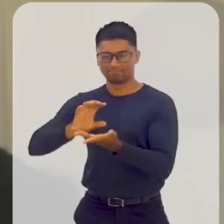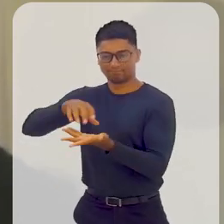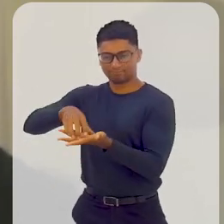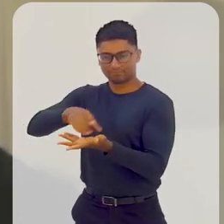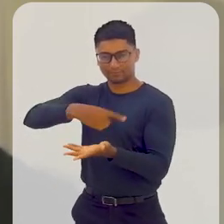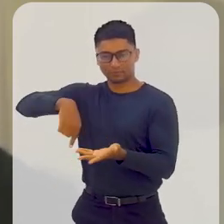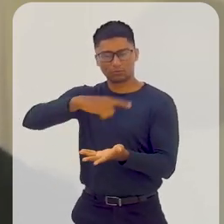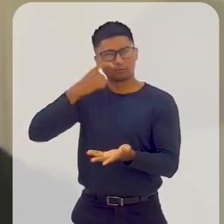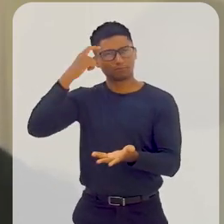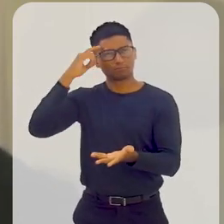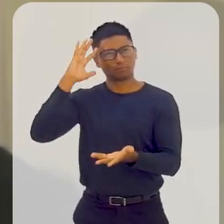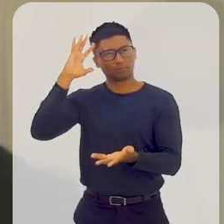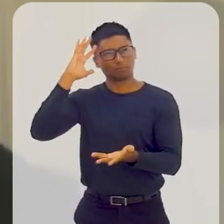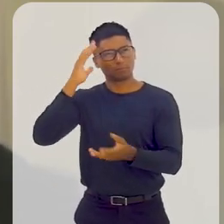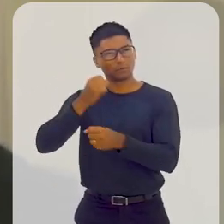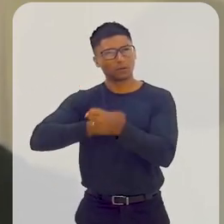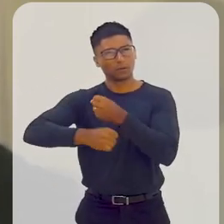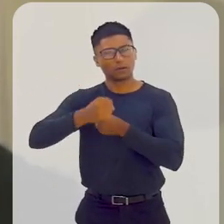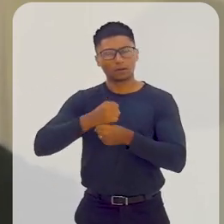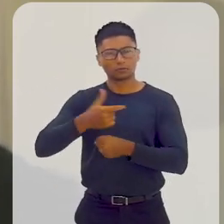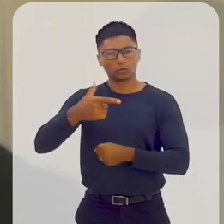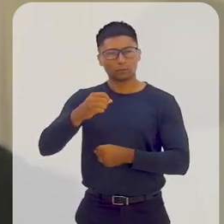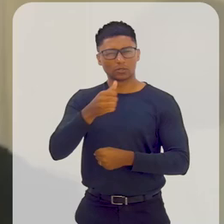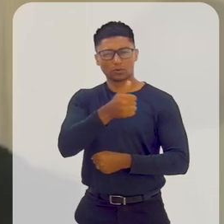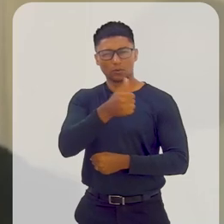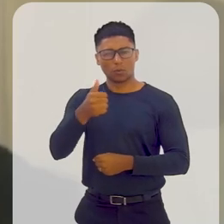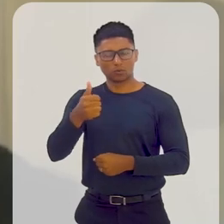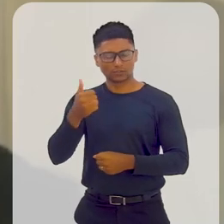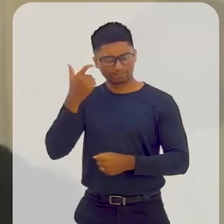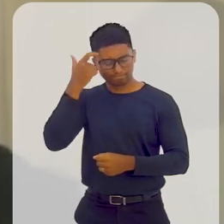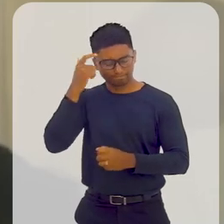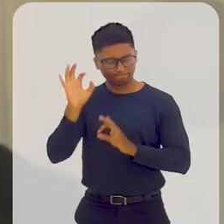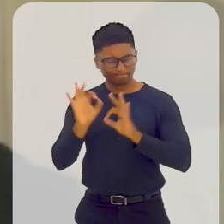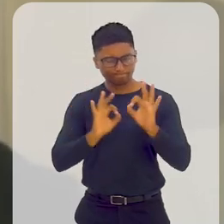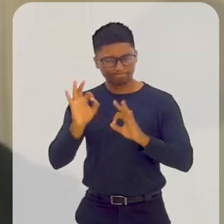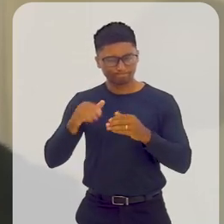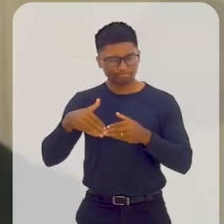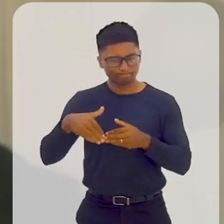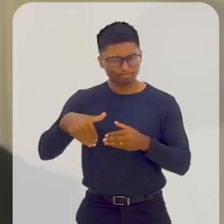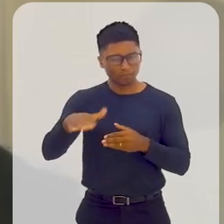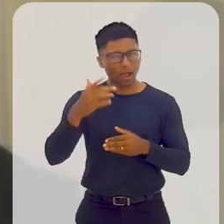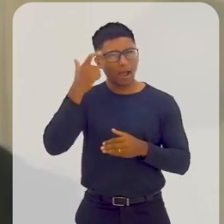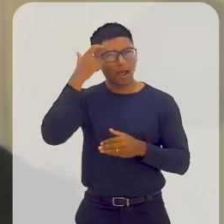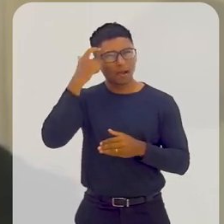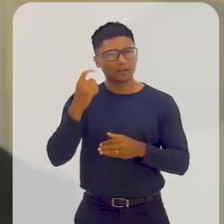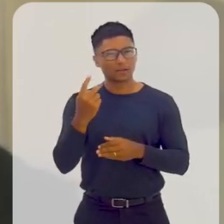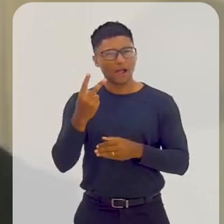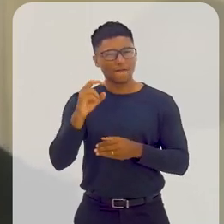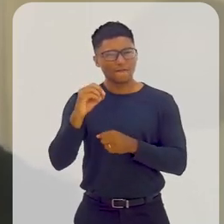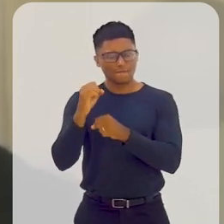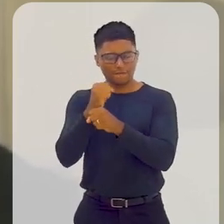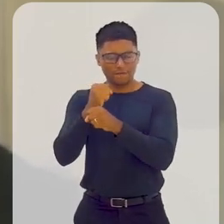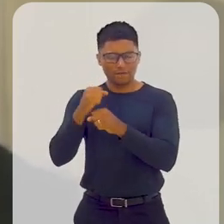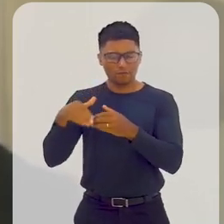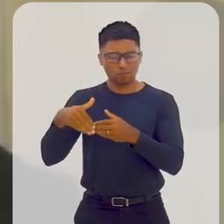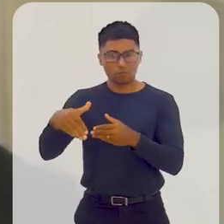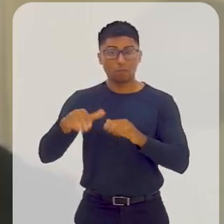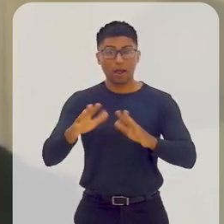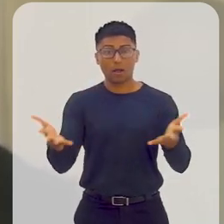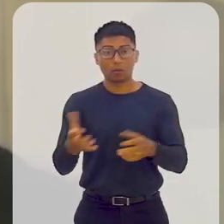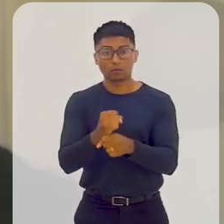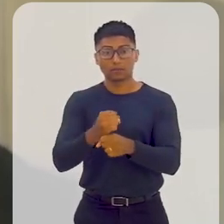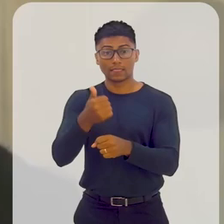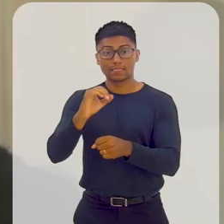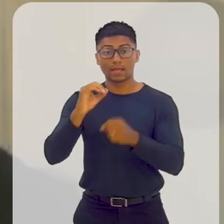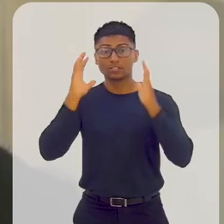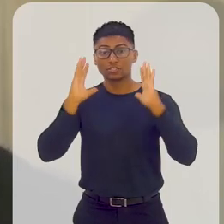planejamos isso em 2011, era uma sede para próximos 20 anos. Em 10 anos,